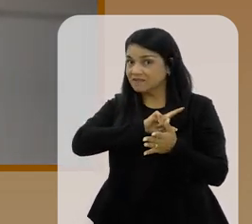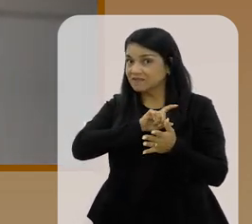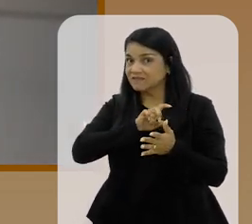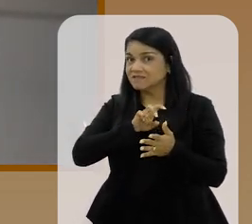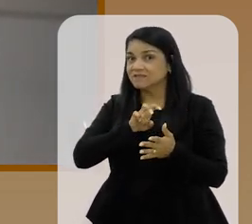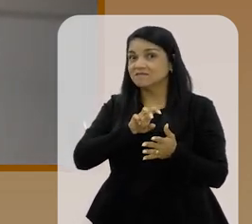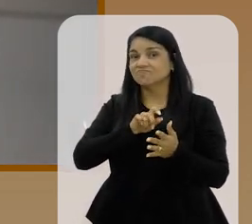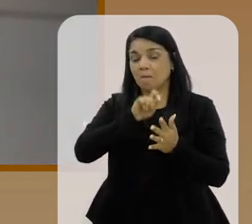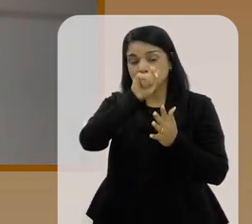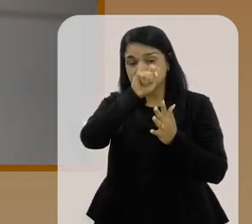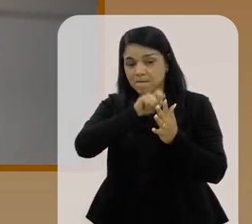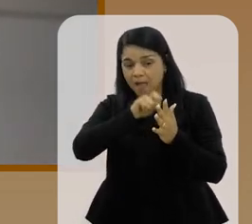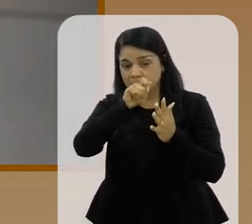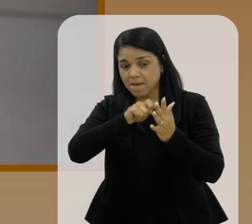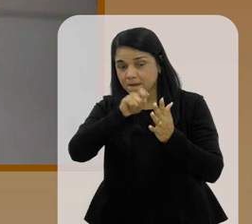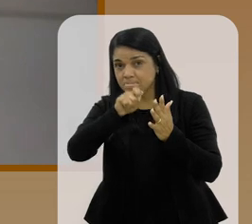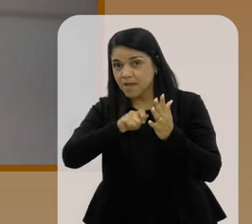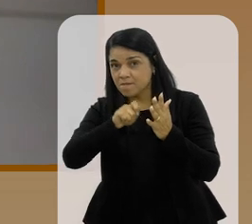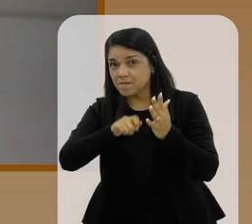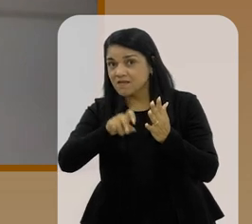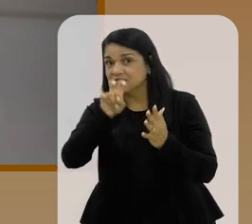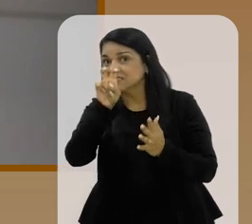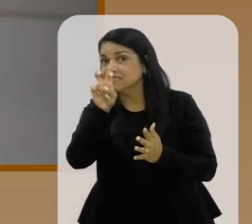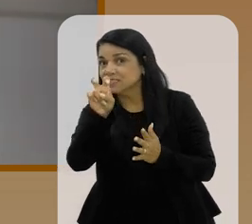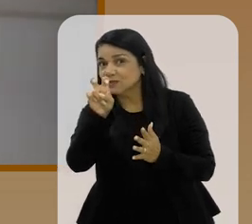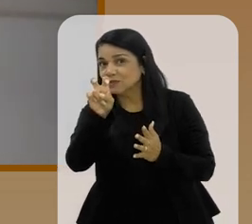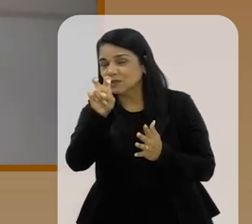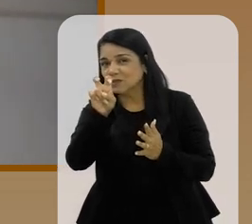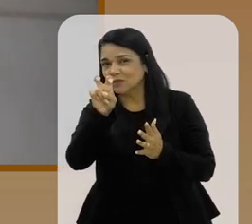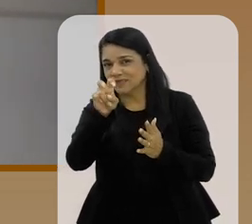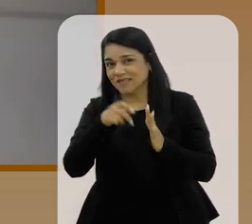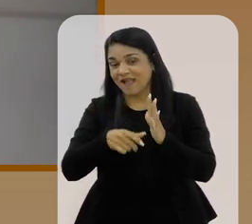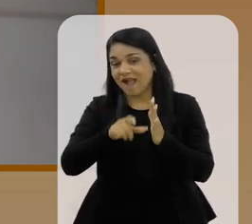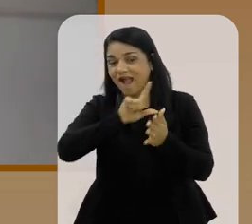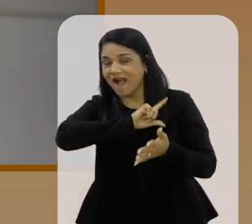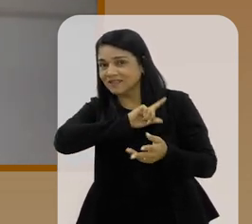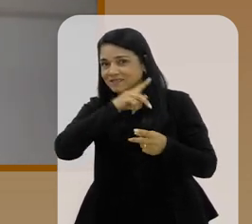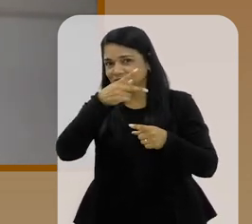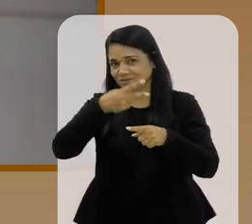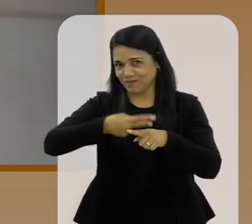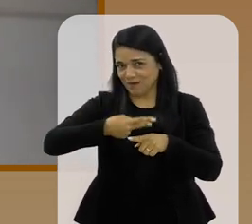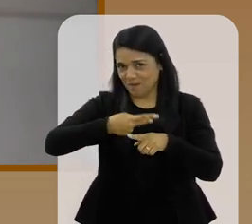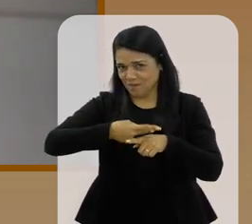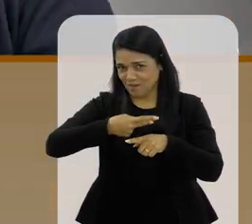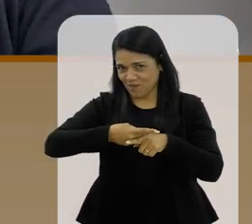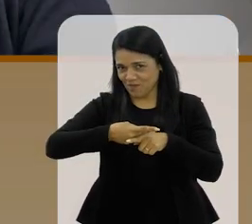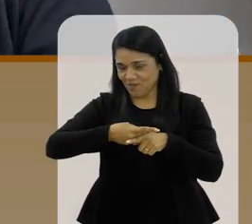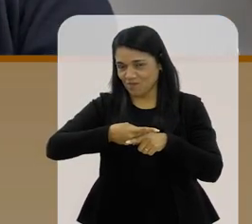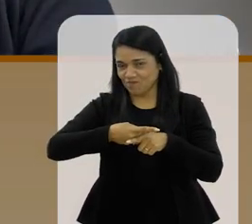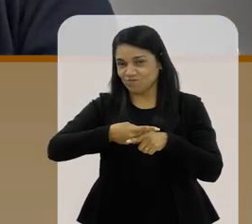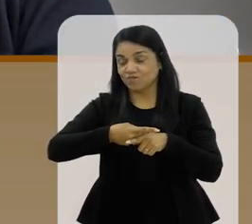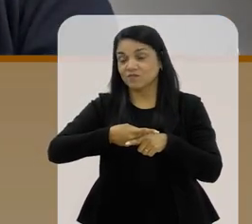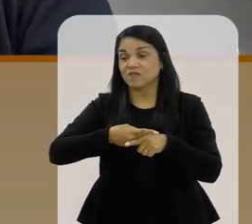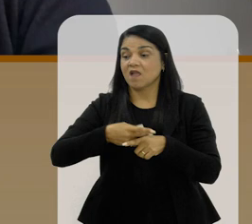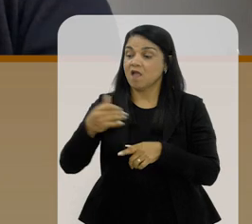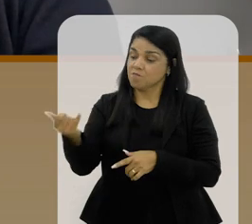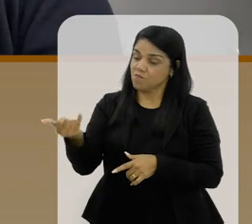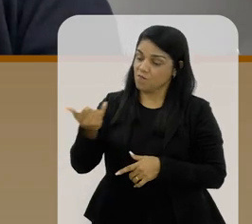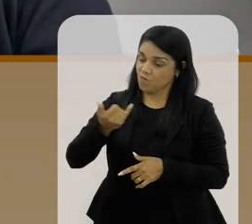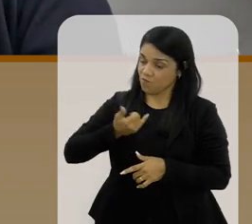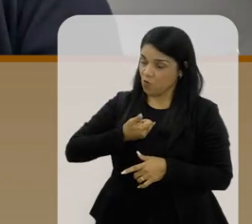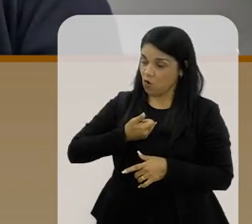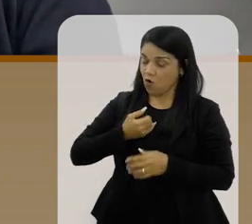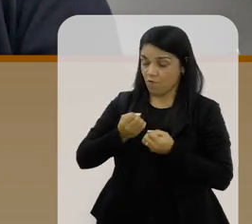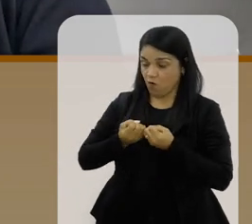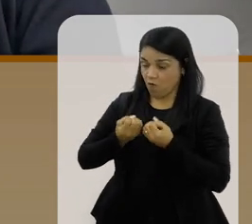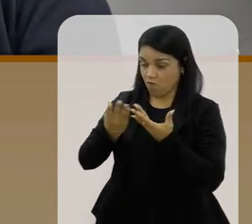muita antecedência. E foi 5 meses antes da premiação. E falando,